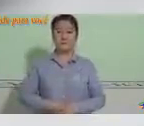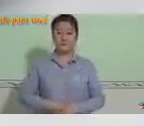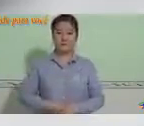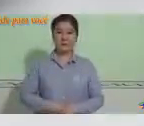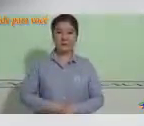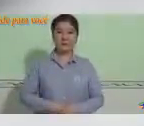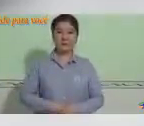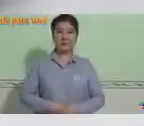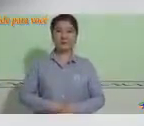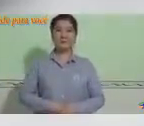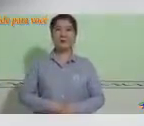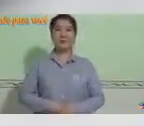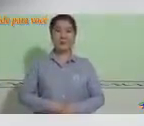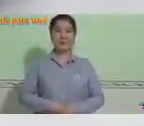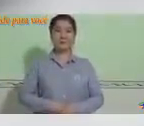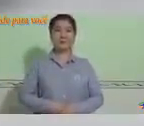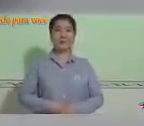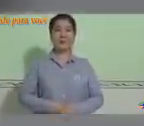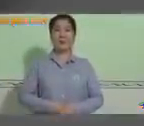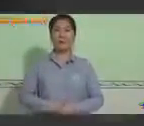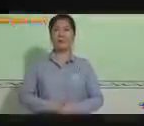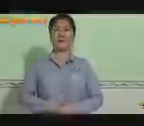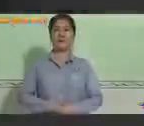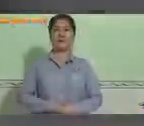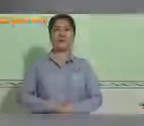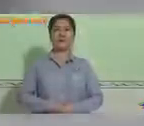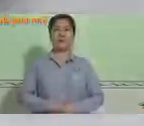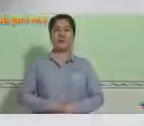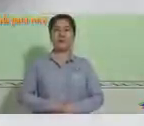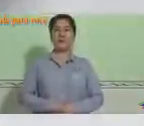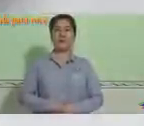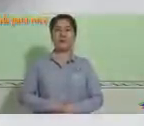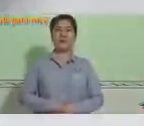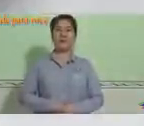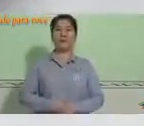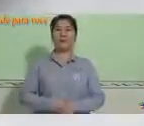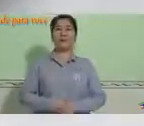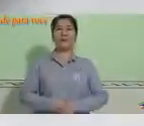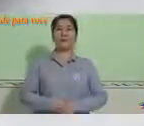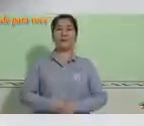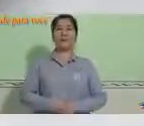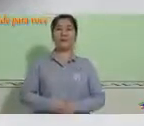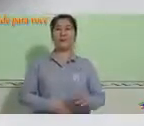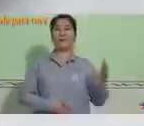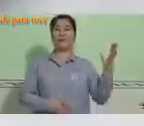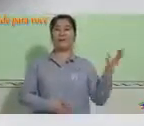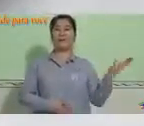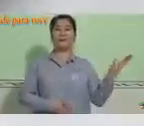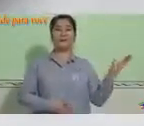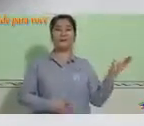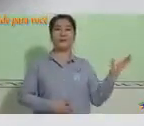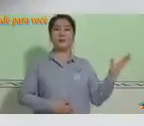FISOTERAPIA O tratamento com fisioterapia pode ser feito por meio de exercícios de reabilitação que devem ser orientados por